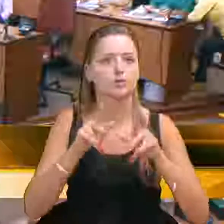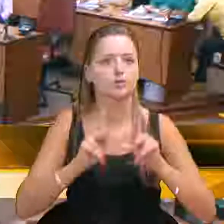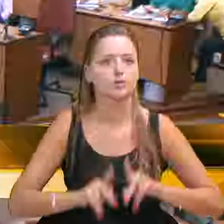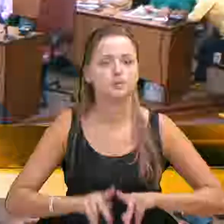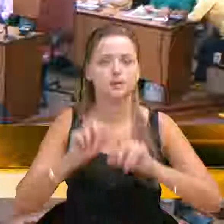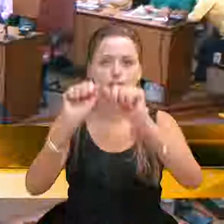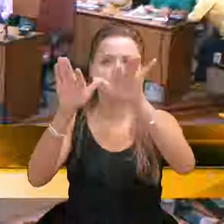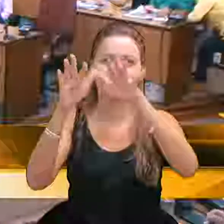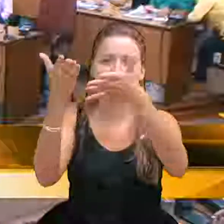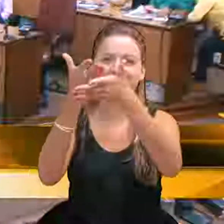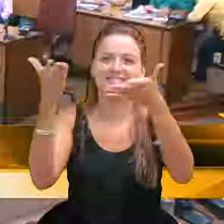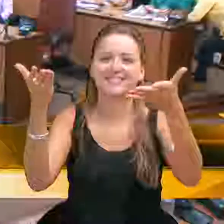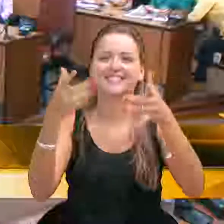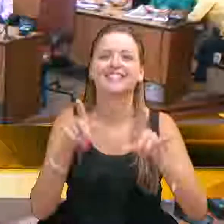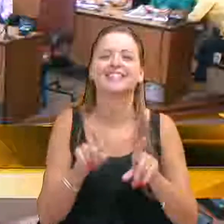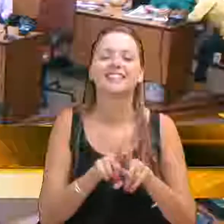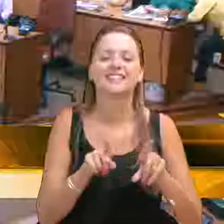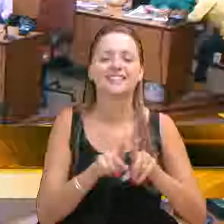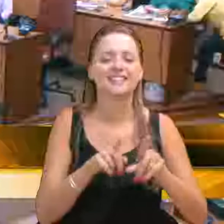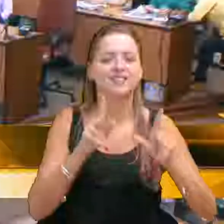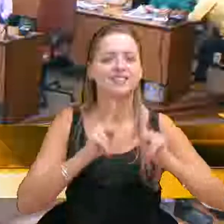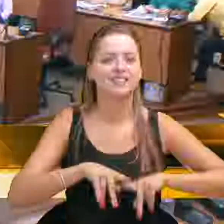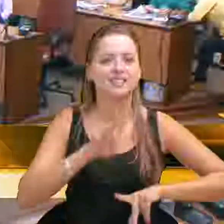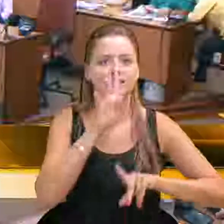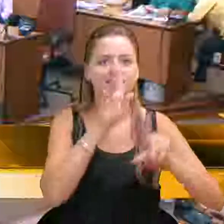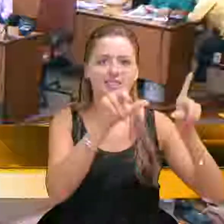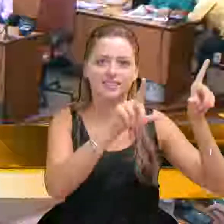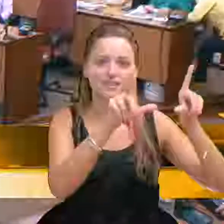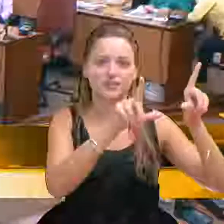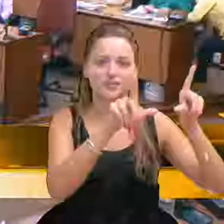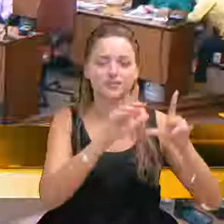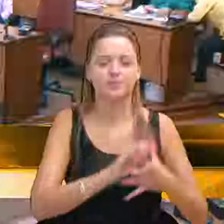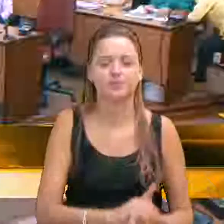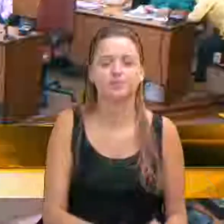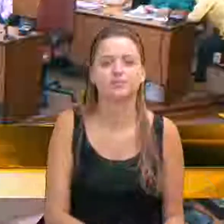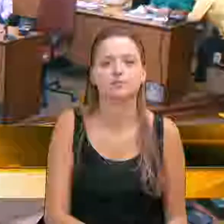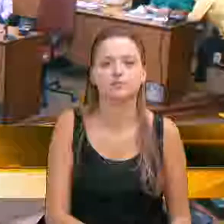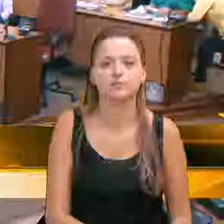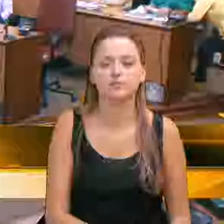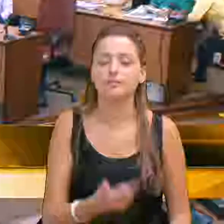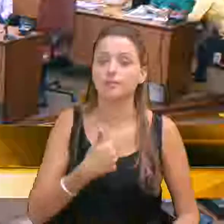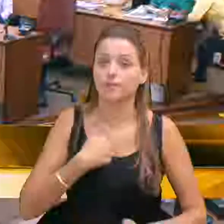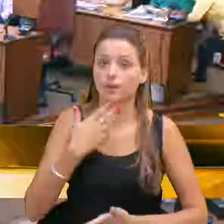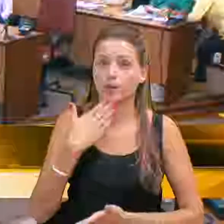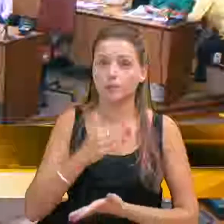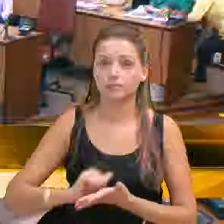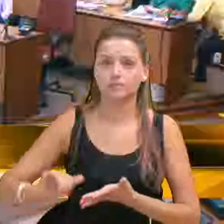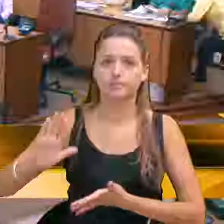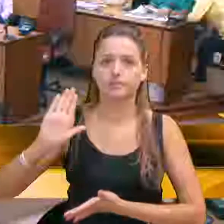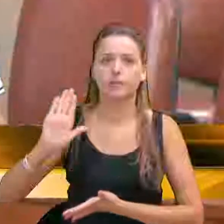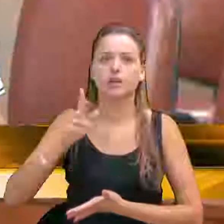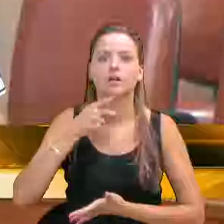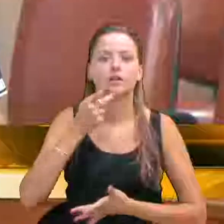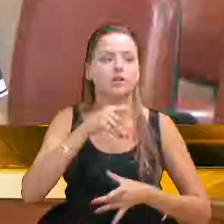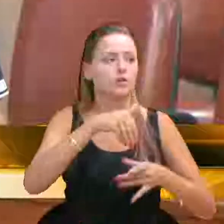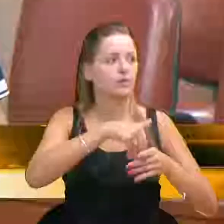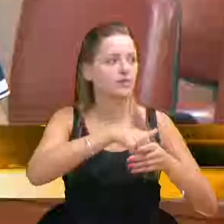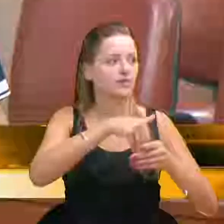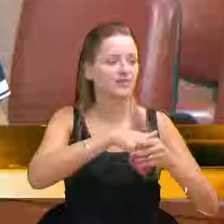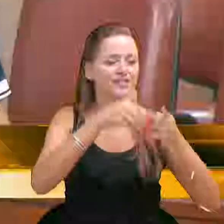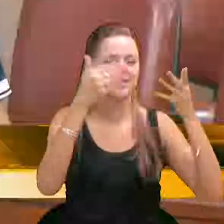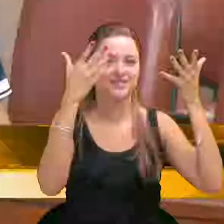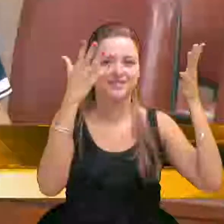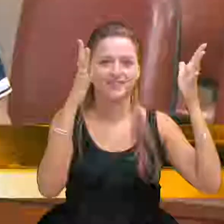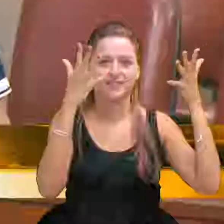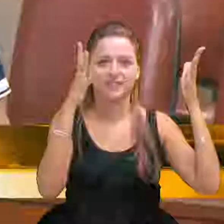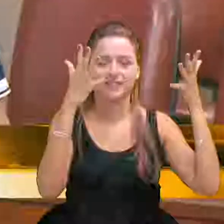do plenário e também através da TV Câmara. Nós pedimos a palavra para proferir um voto de